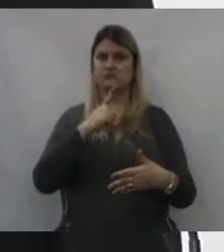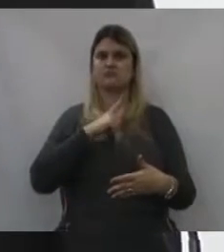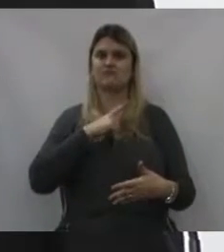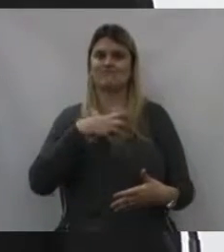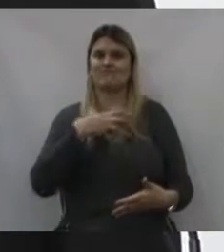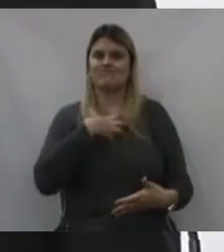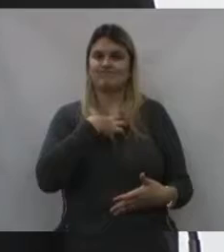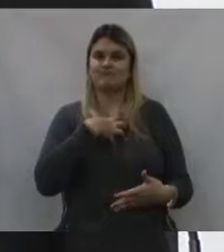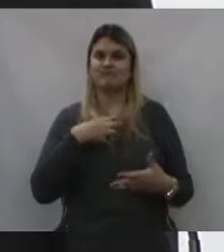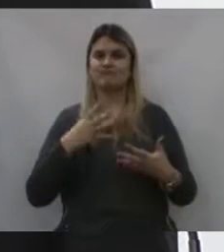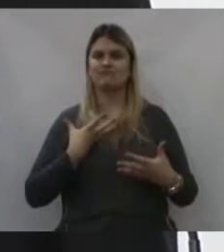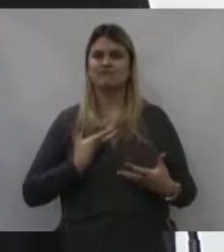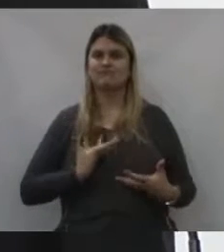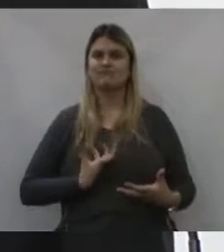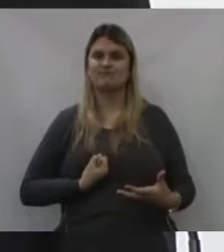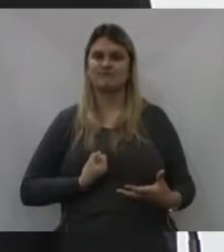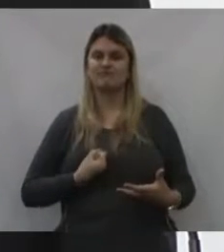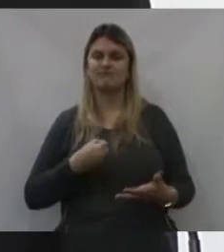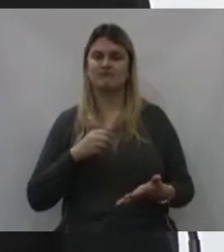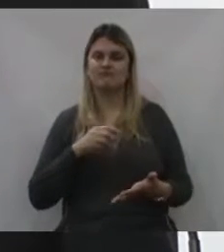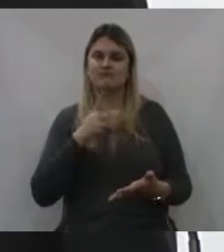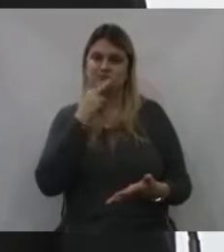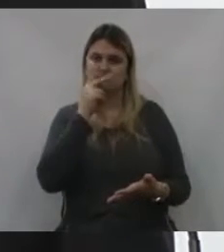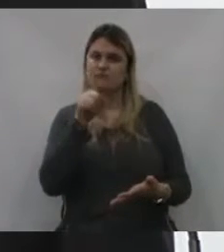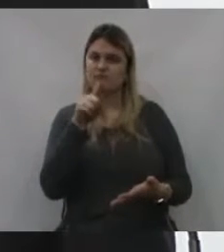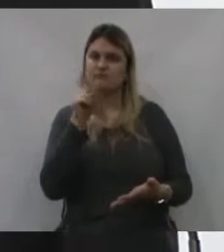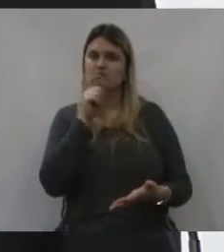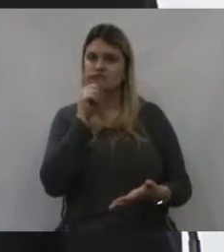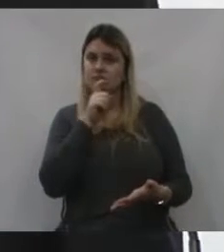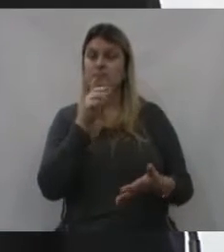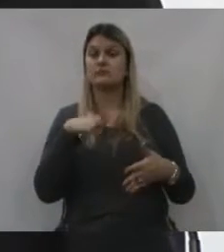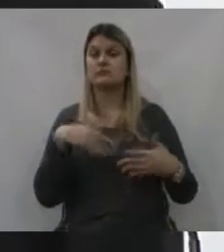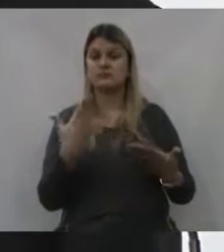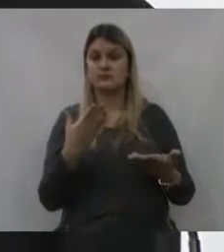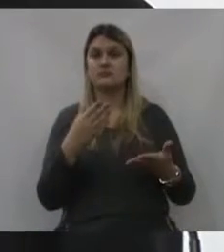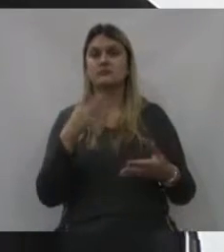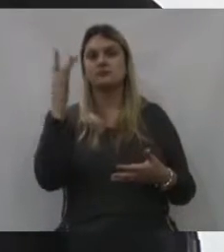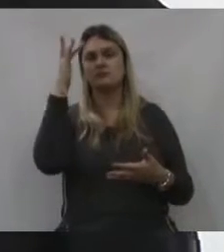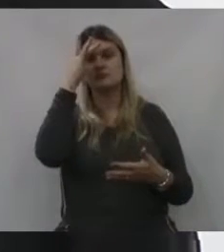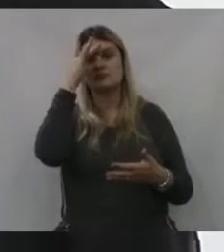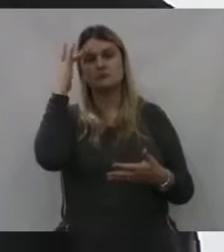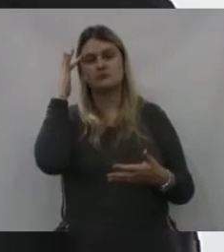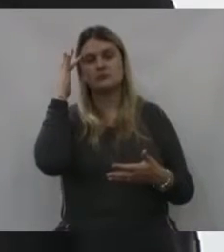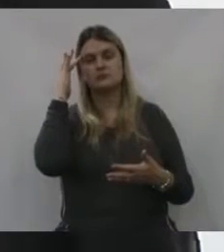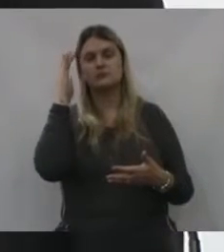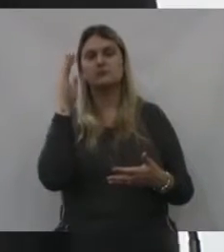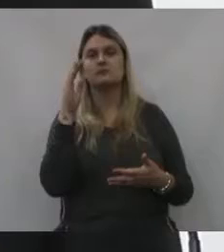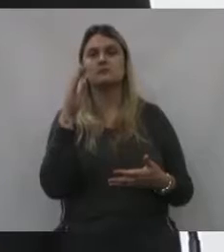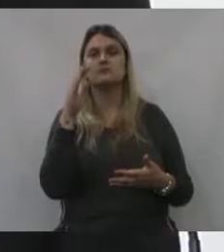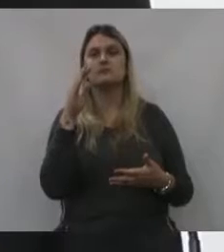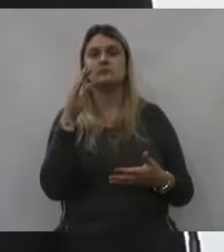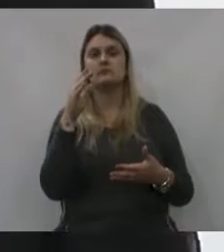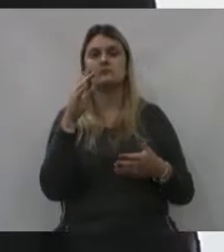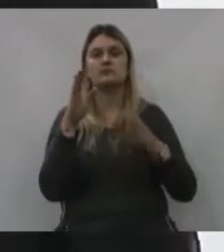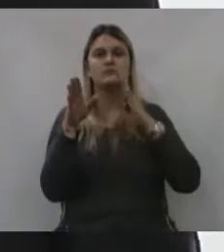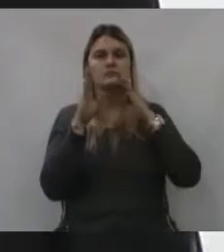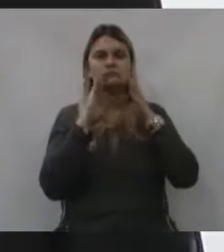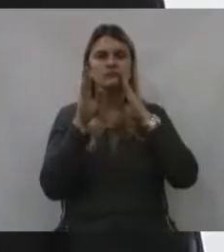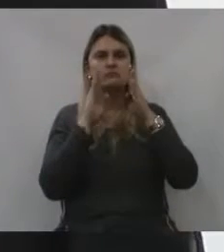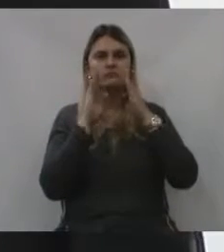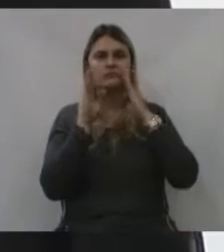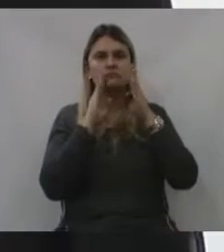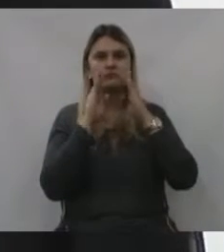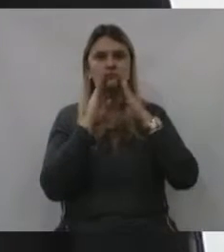sentem muito machucadas com a falta de verdade. Então, recentemente foi vinculado